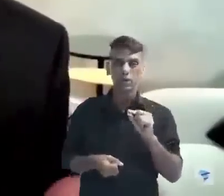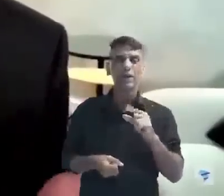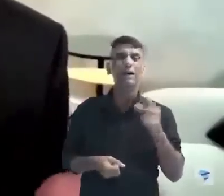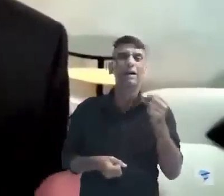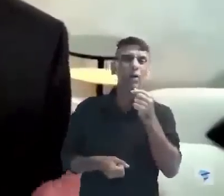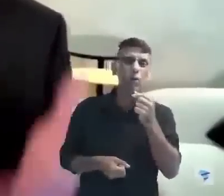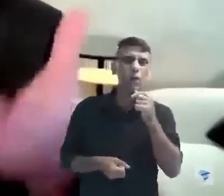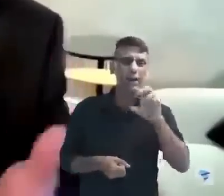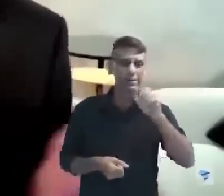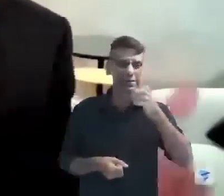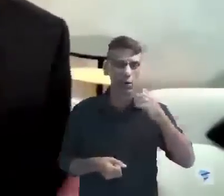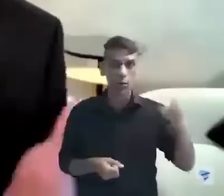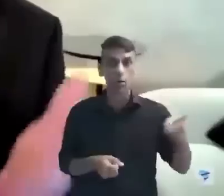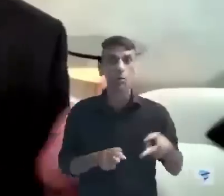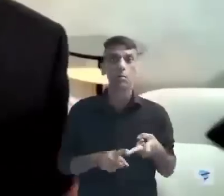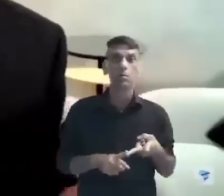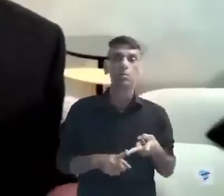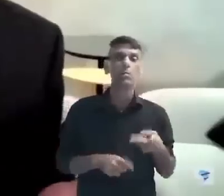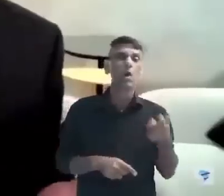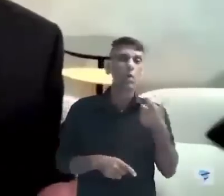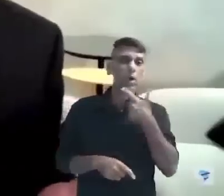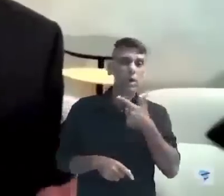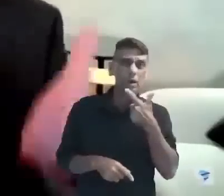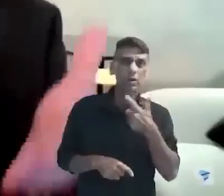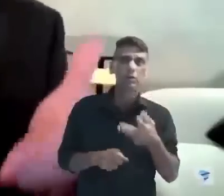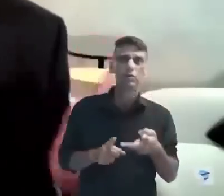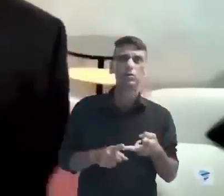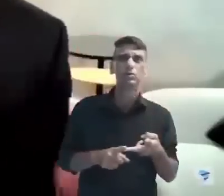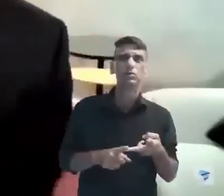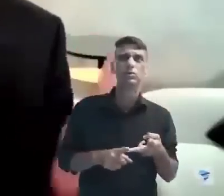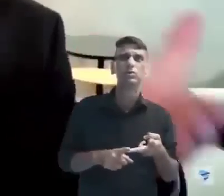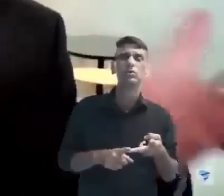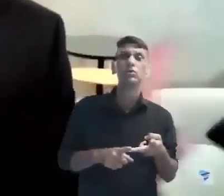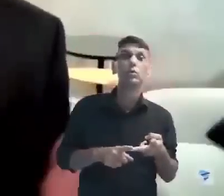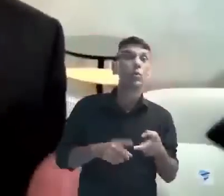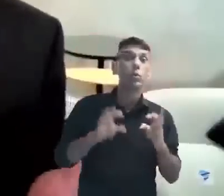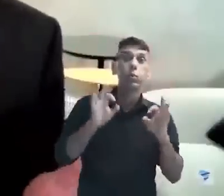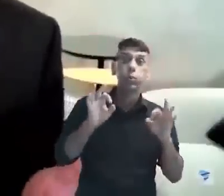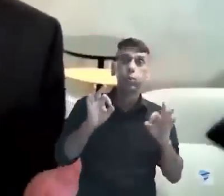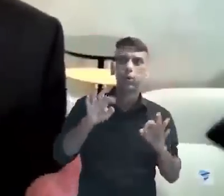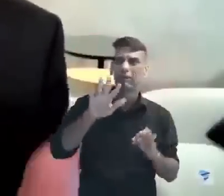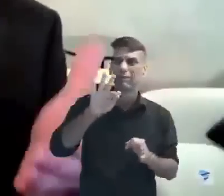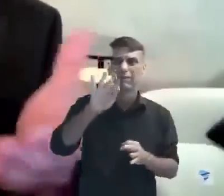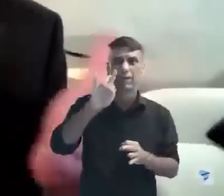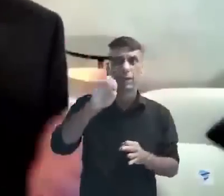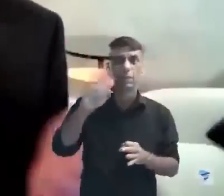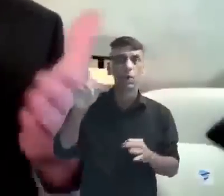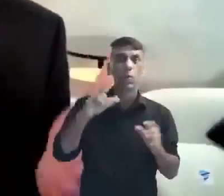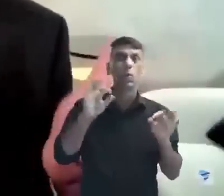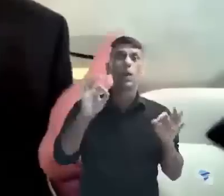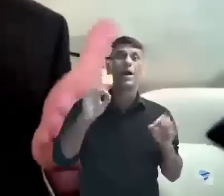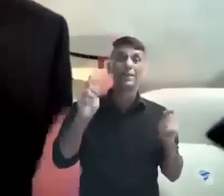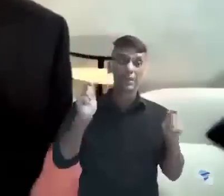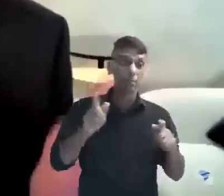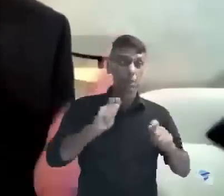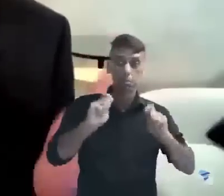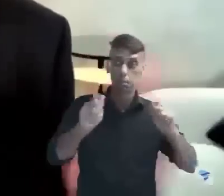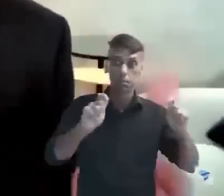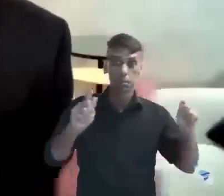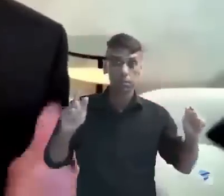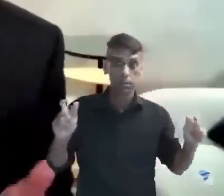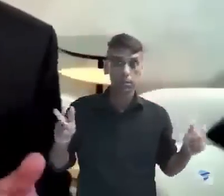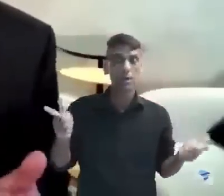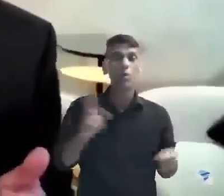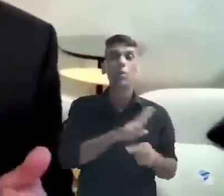mignon estão isentos de pagar PIS e COFINS, 8 bilhões de reais com os outros produtos suntuários, dá para pagar 1 milhão de vaga em creche em